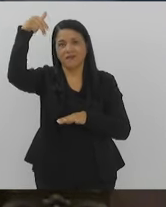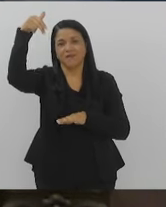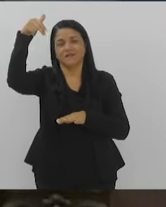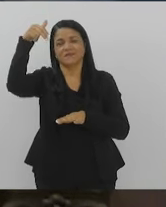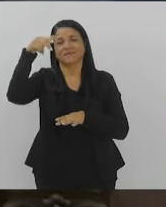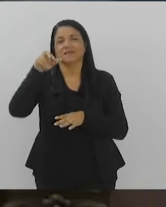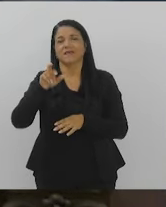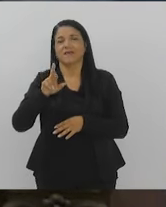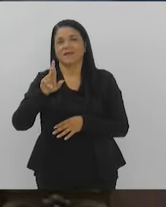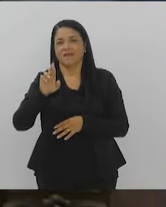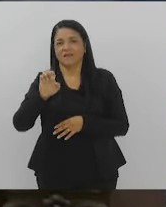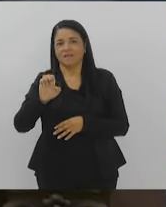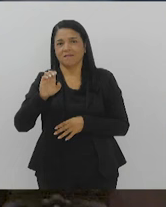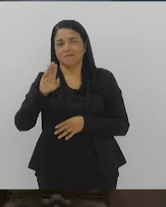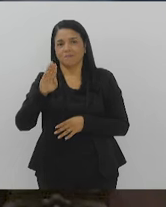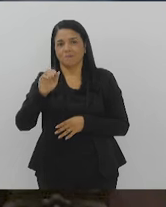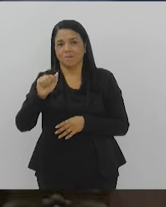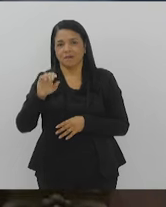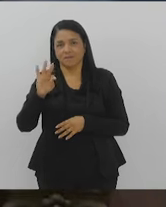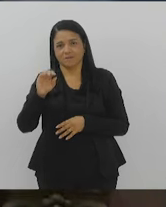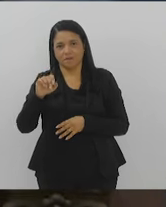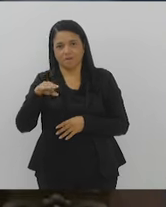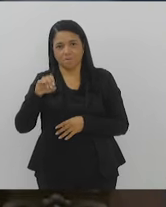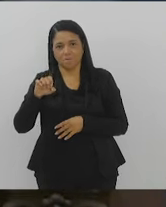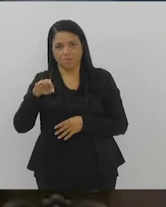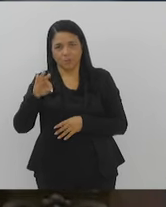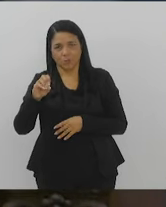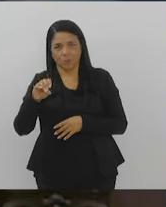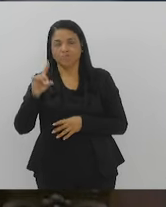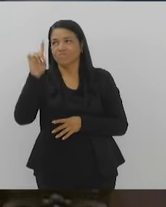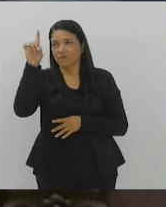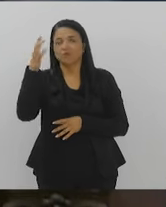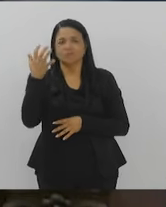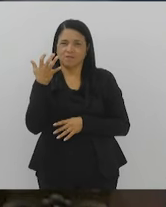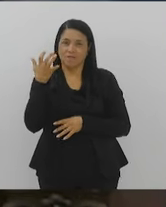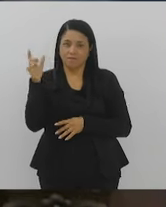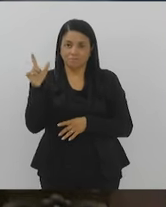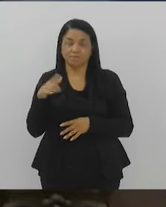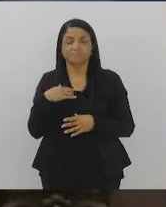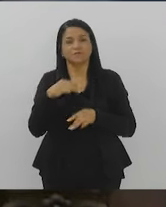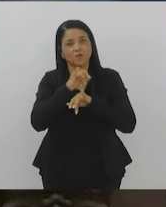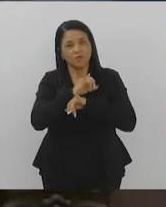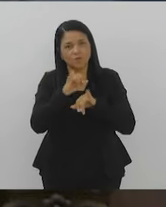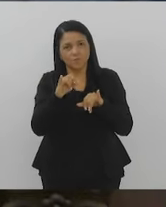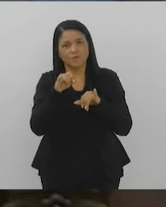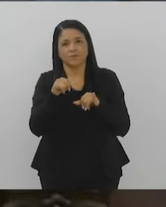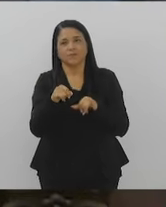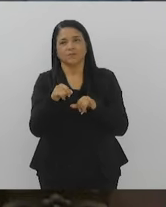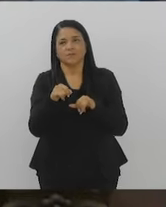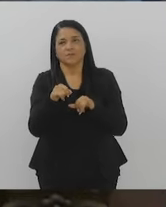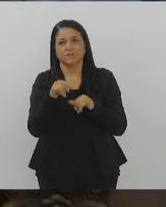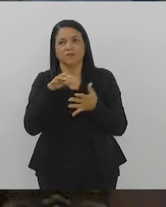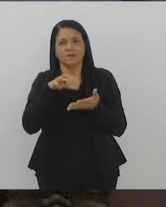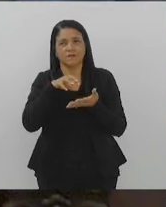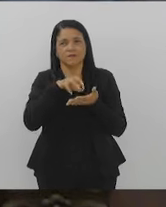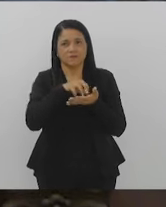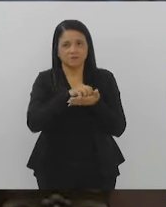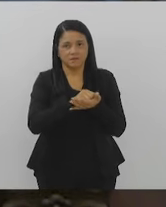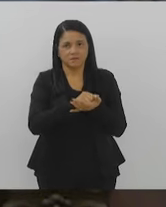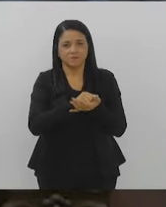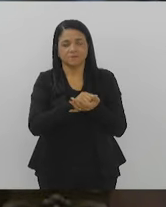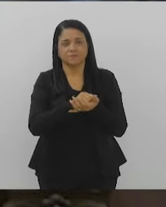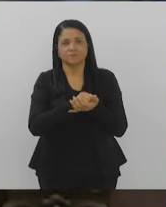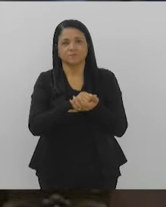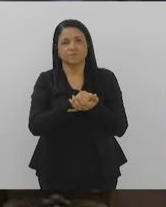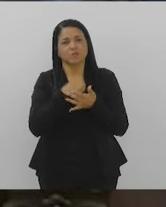quiser. Quero dizer aos senhores e senhoras que deixar registrado aqui o